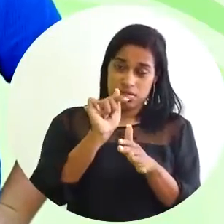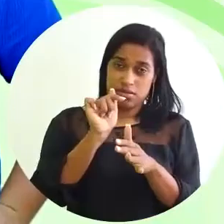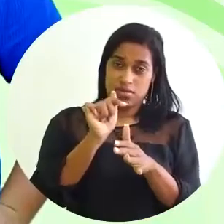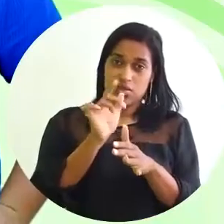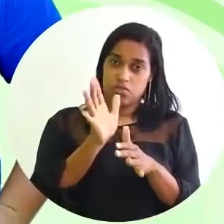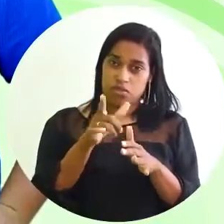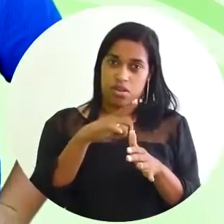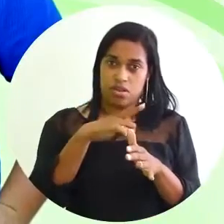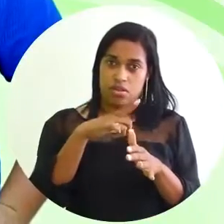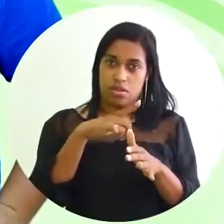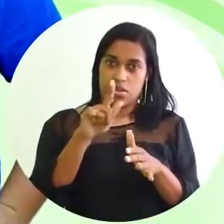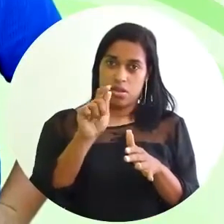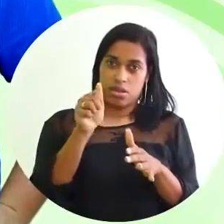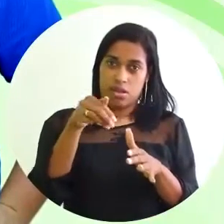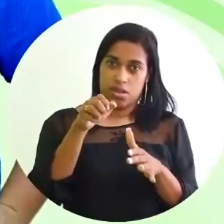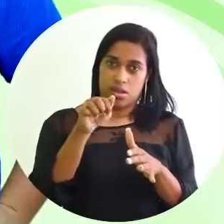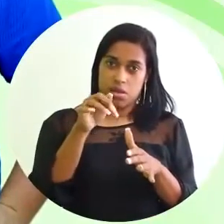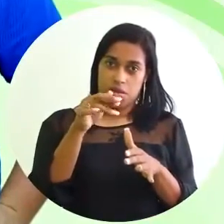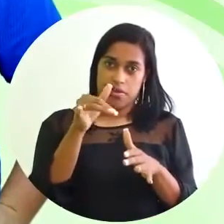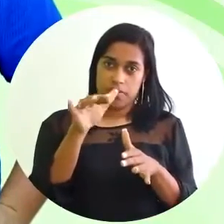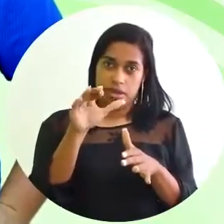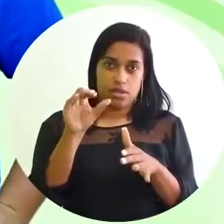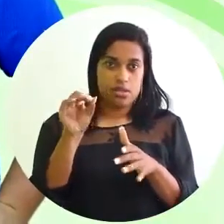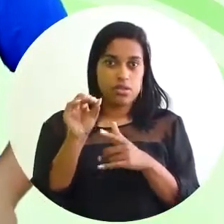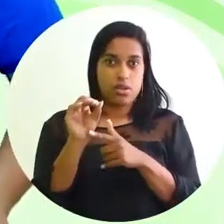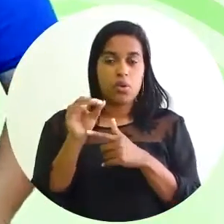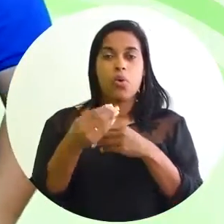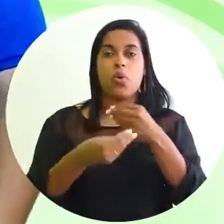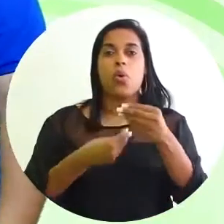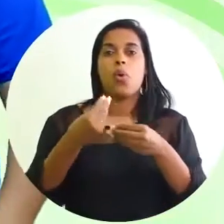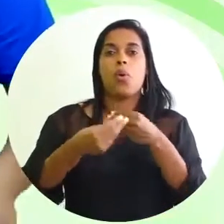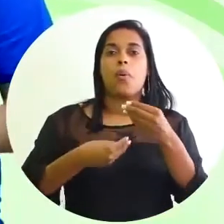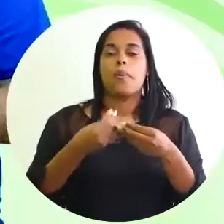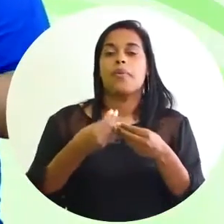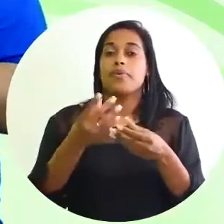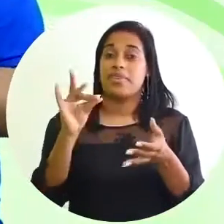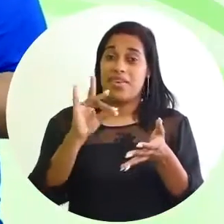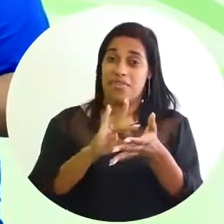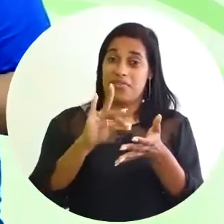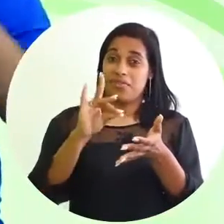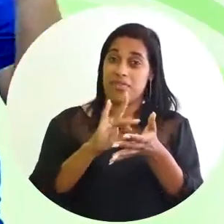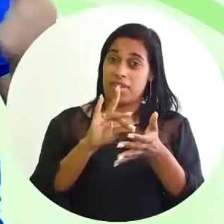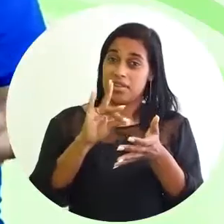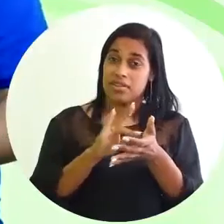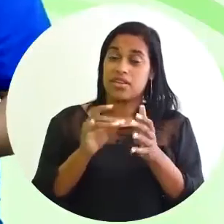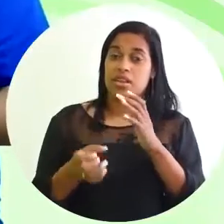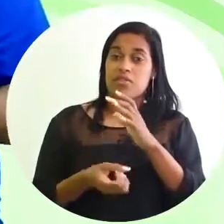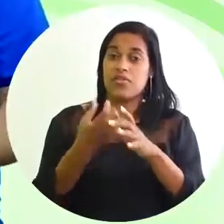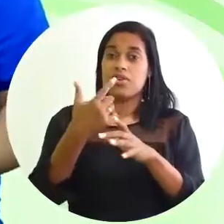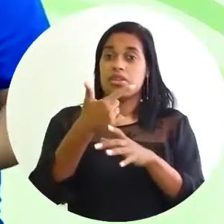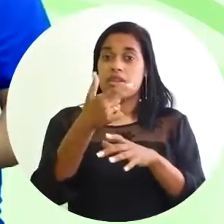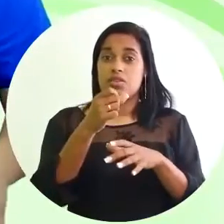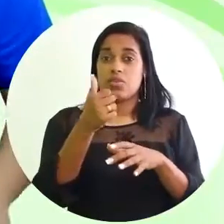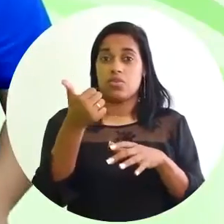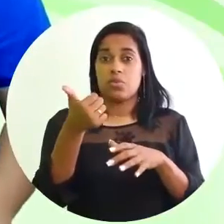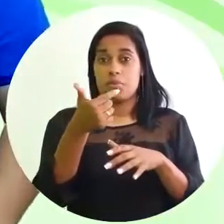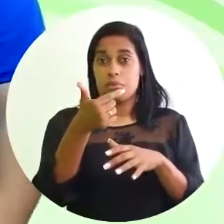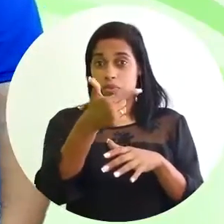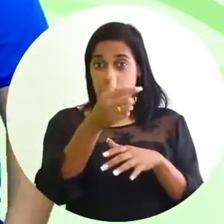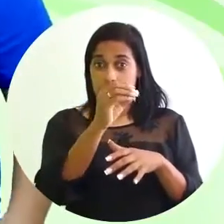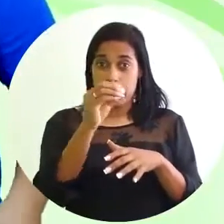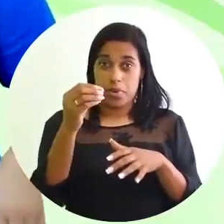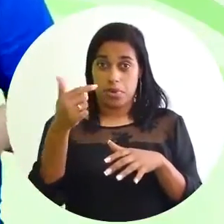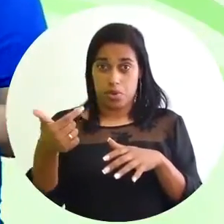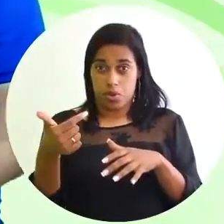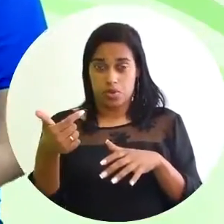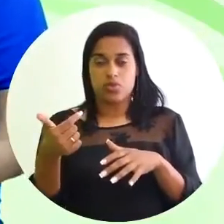época já existia a gamificação, mas não com esse termo, dessa forma? Na verdade, o termo ele foi cunhado em 2002 por